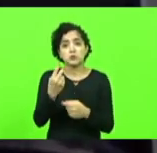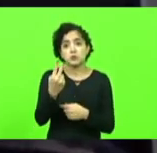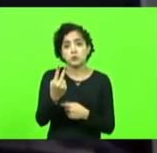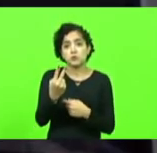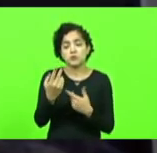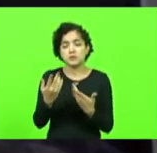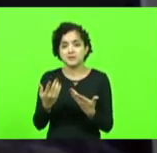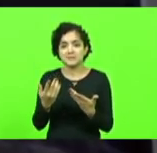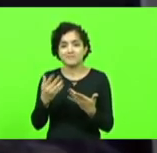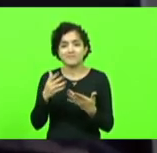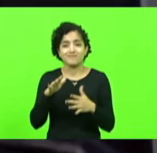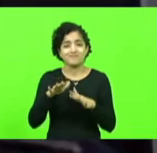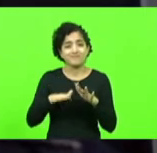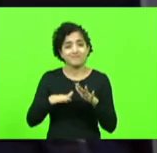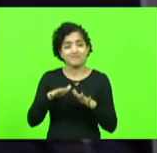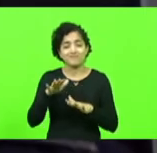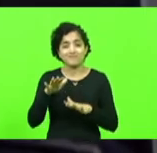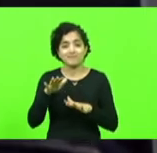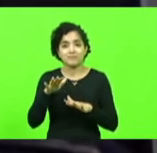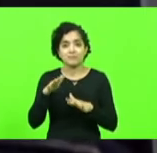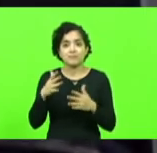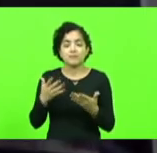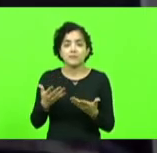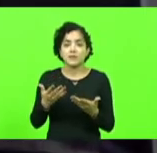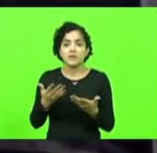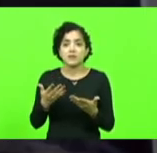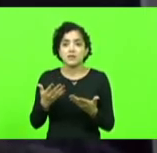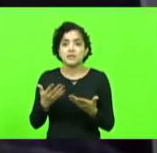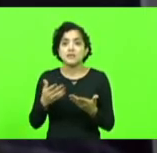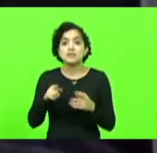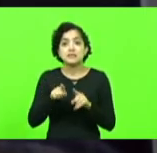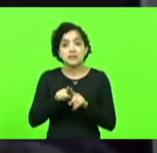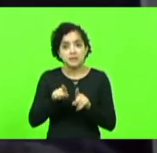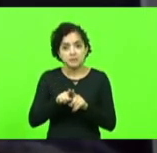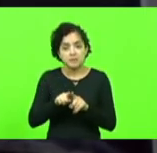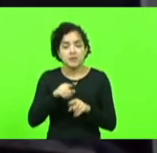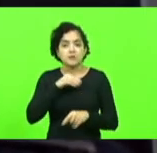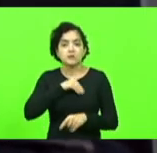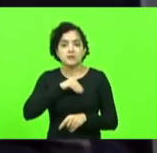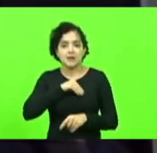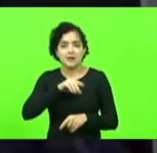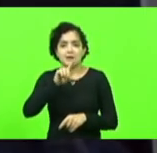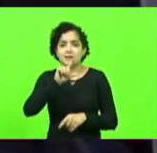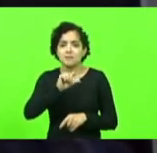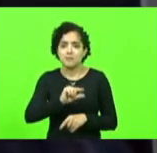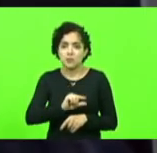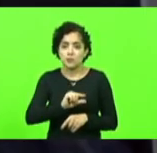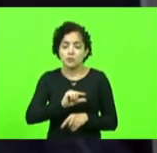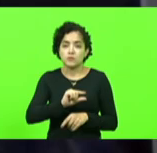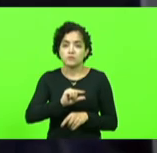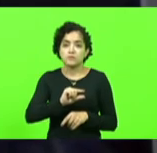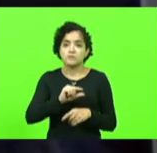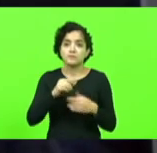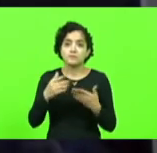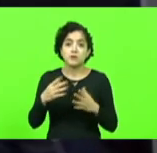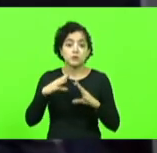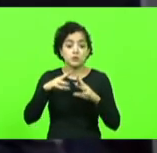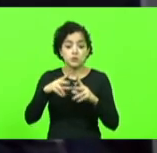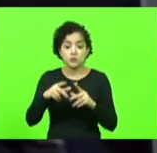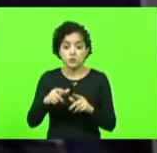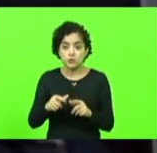assim, não se torna atrativo. O piso salarial é muito baixo, né? Então, tudo isso